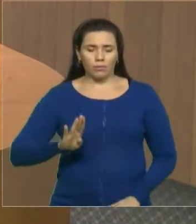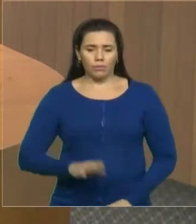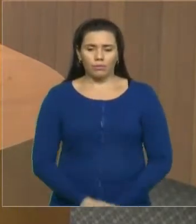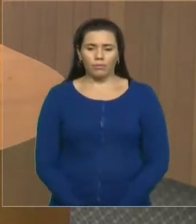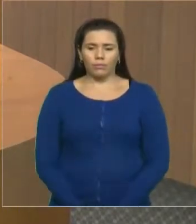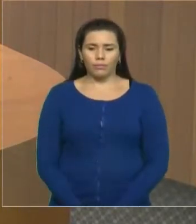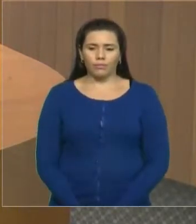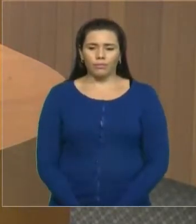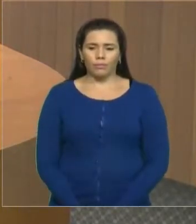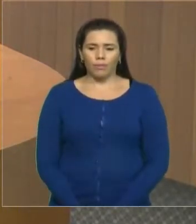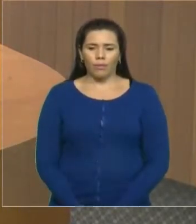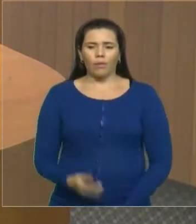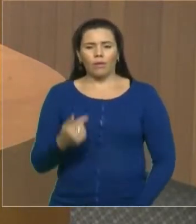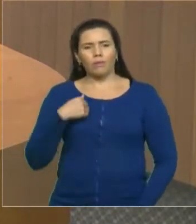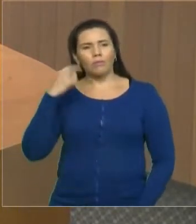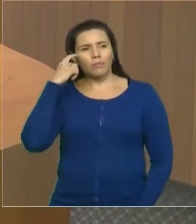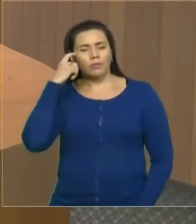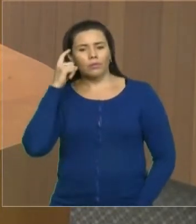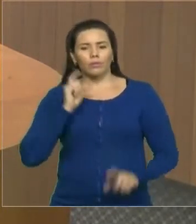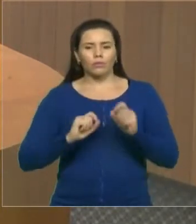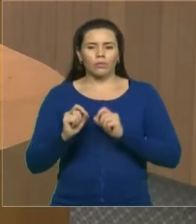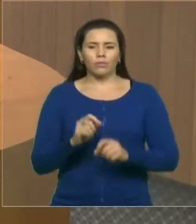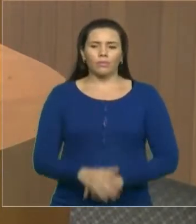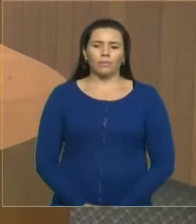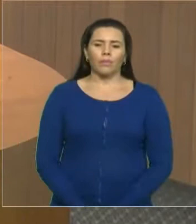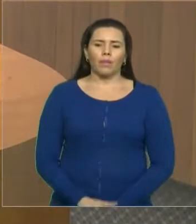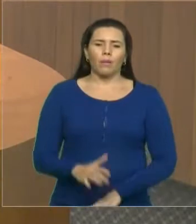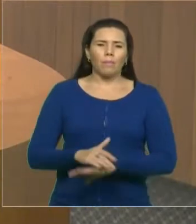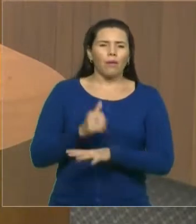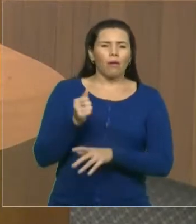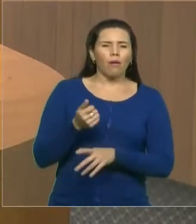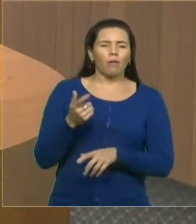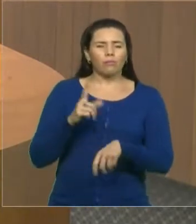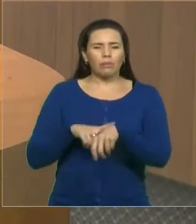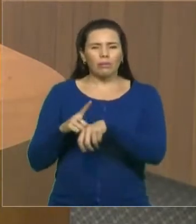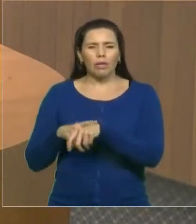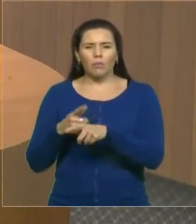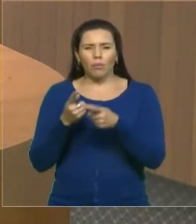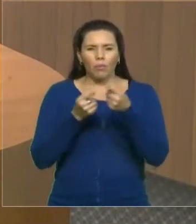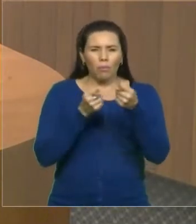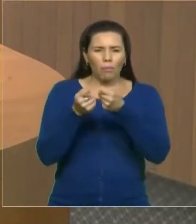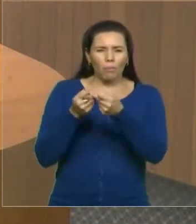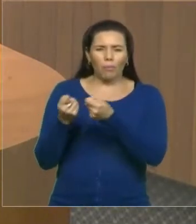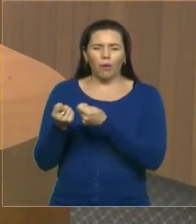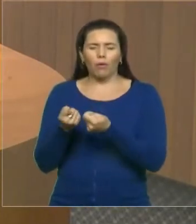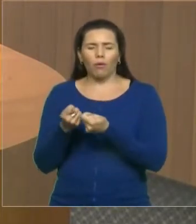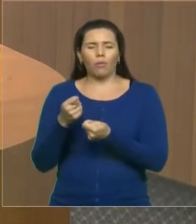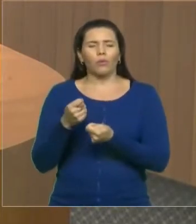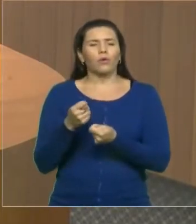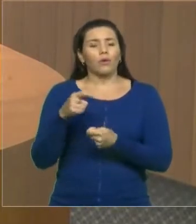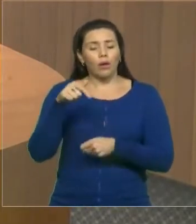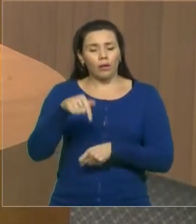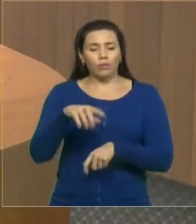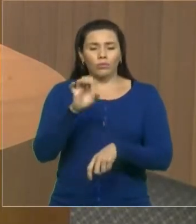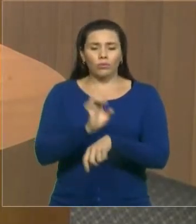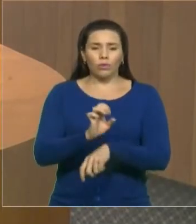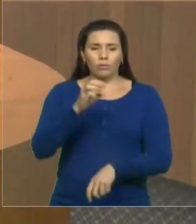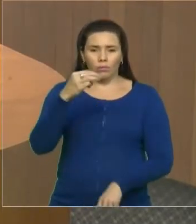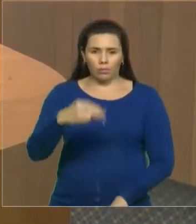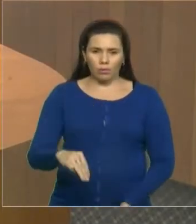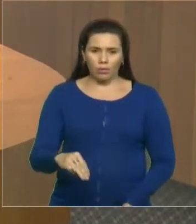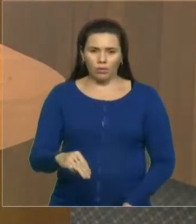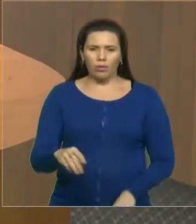o melhor momento fiscal, econômico do país, do Maranhão? Não, lógico que não. Mas